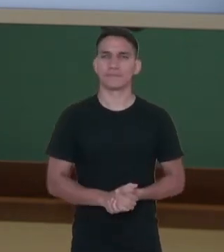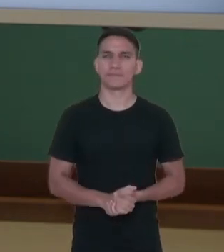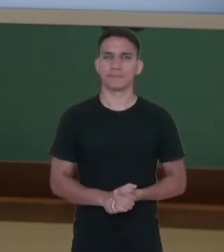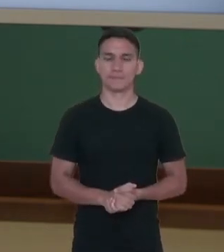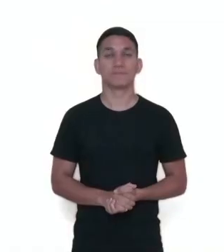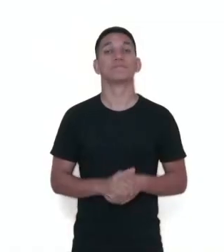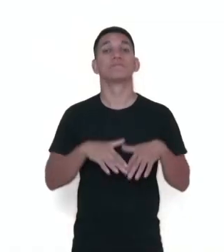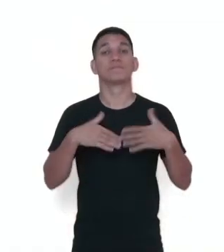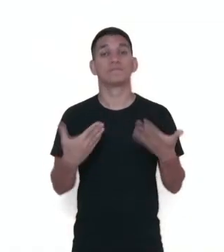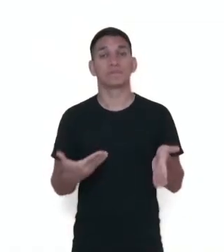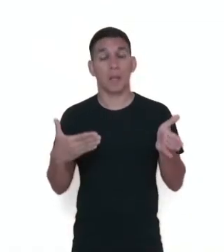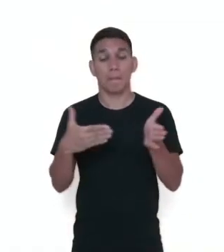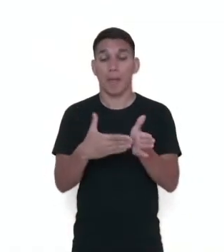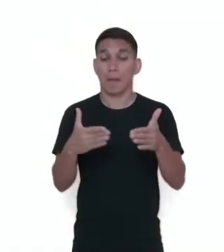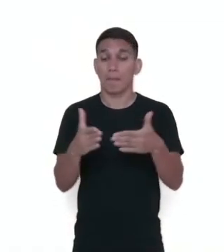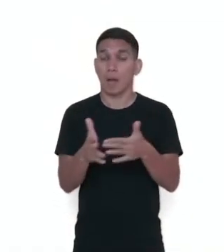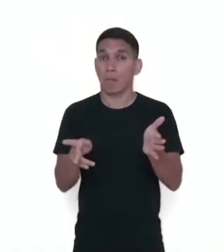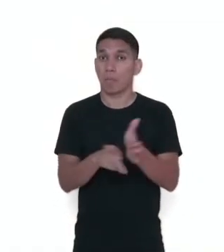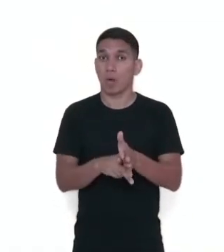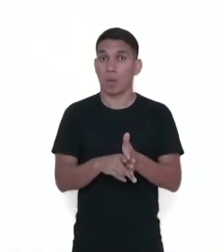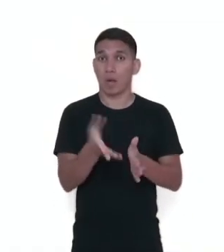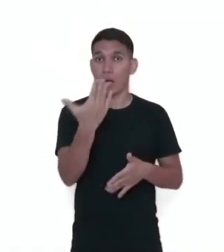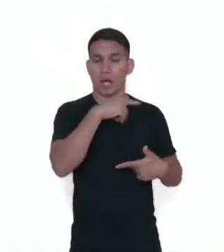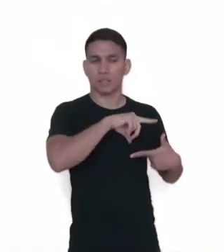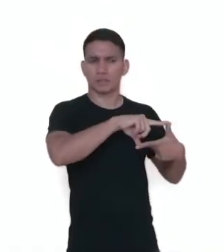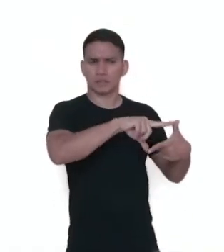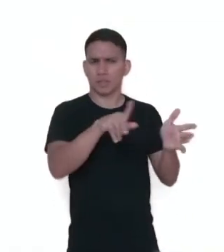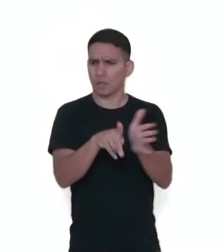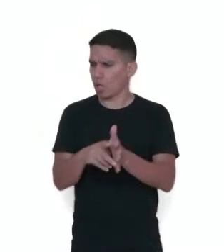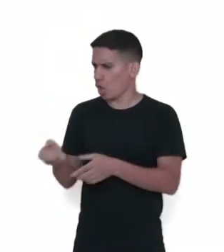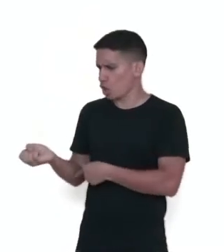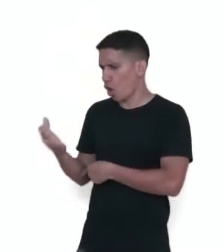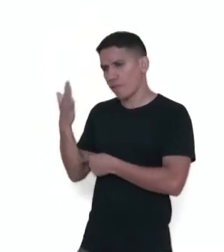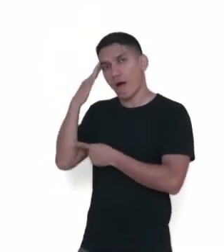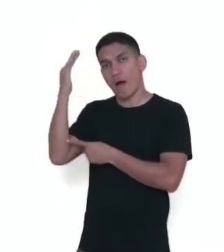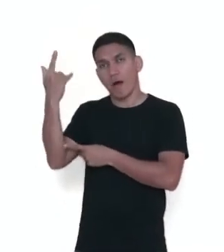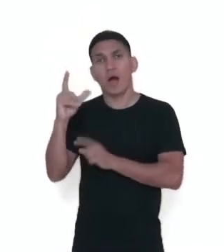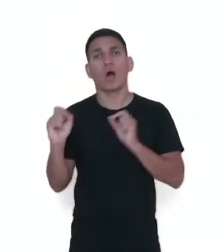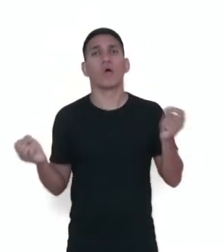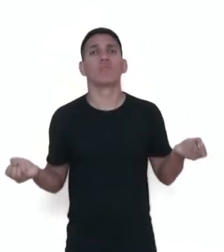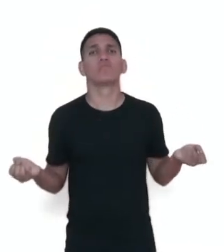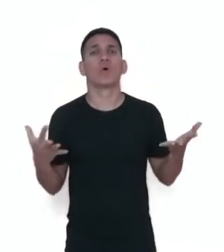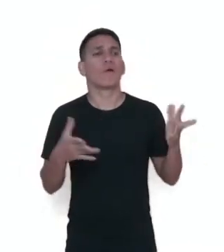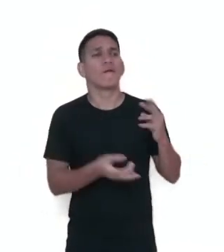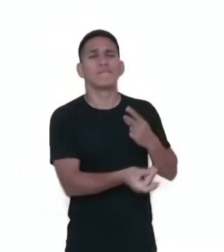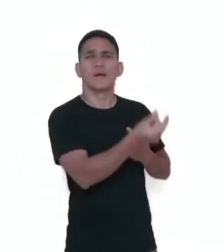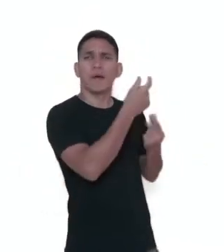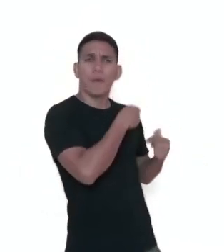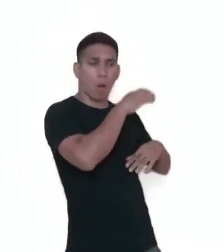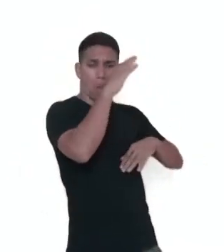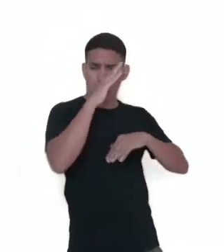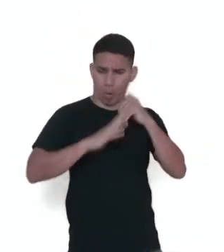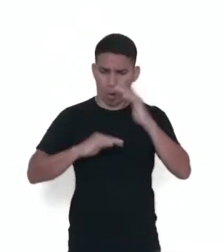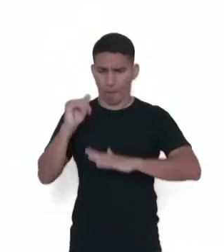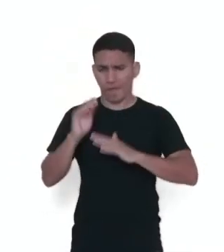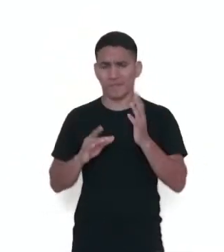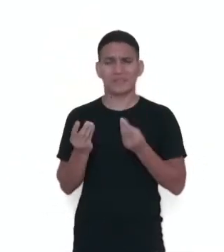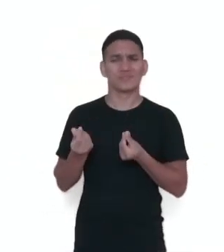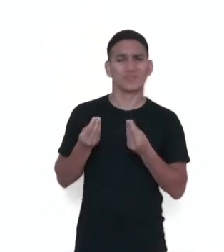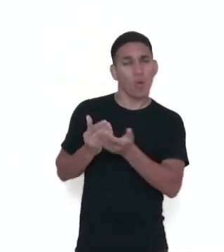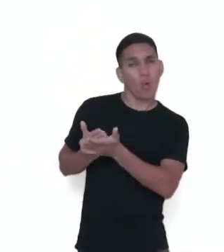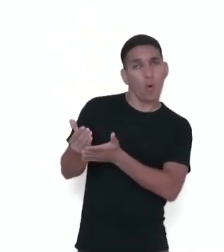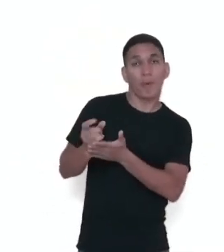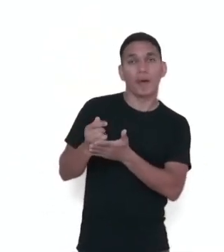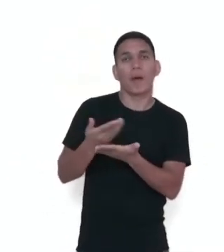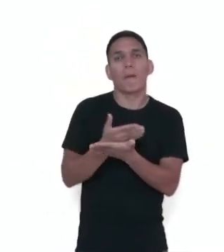As fronteiras entre o erudito e o popular, o novo e o antigo, o profissional e o amador cedem espaço